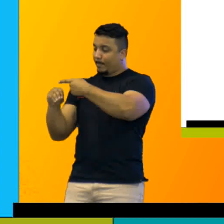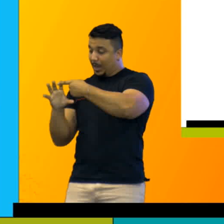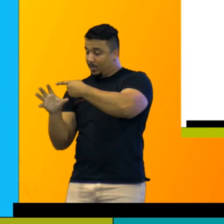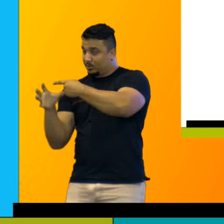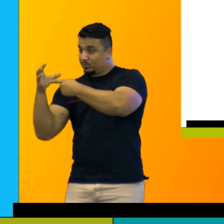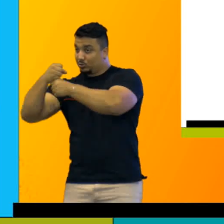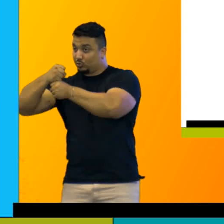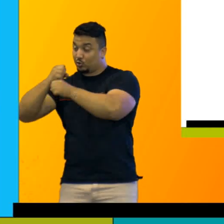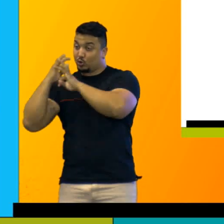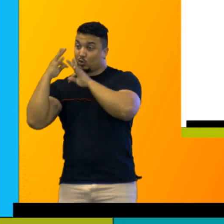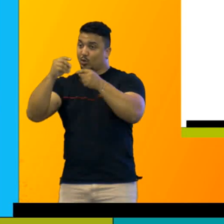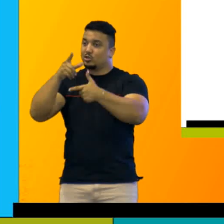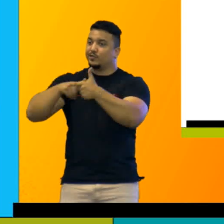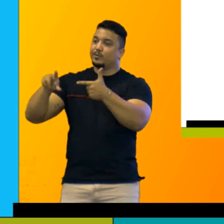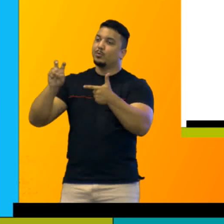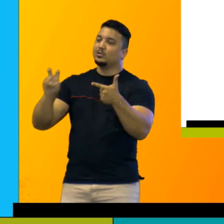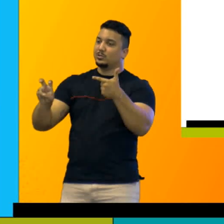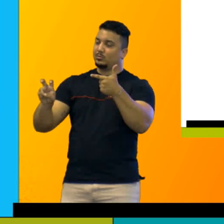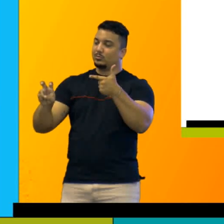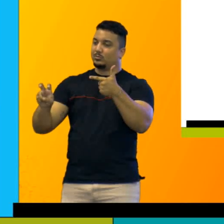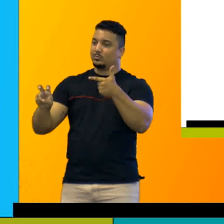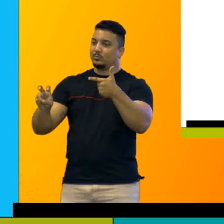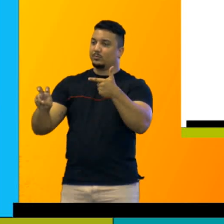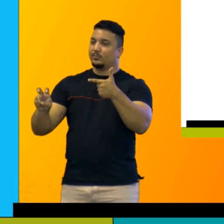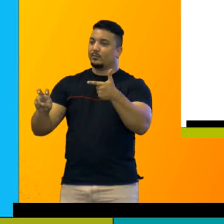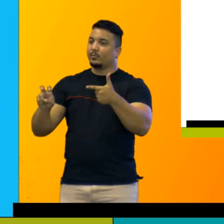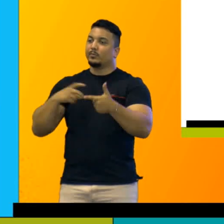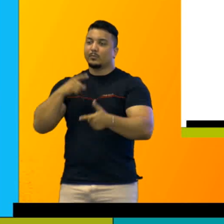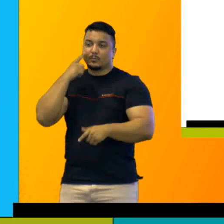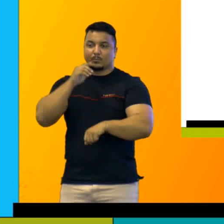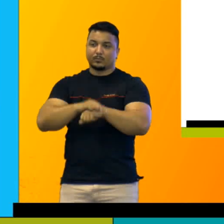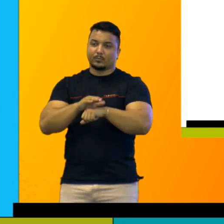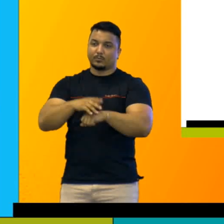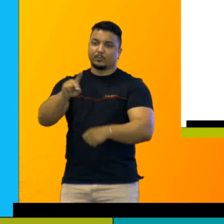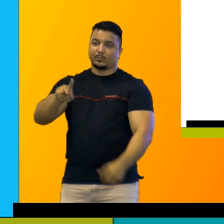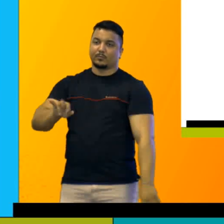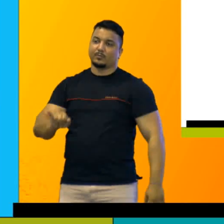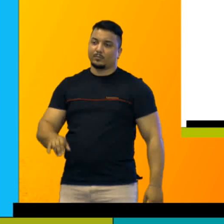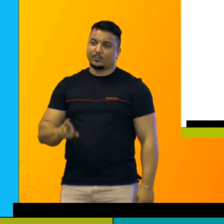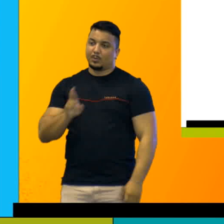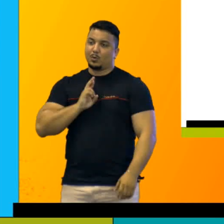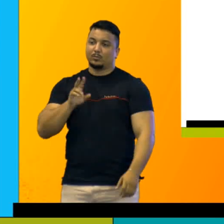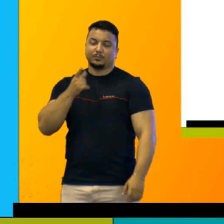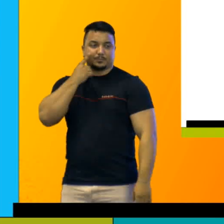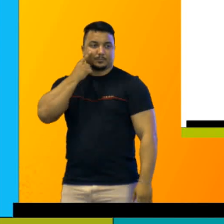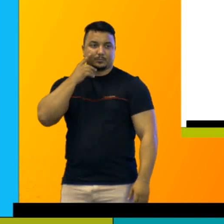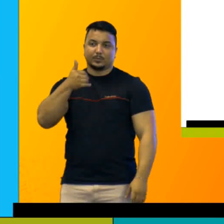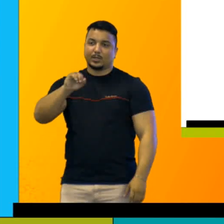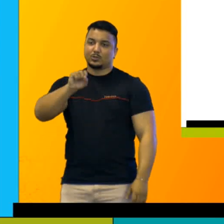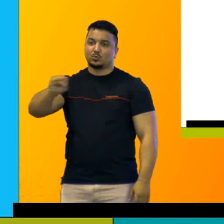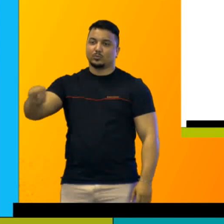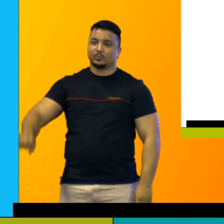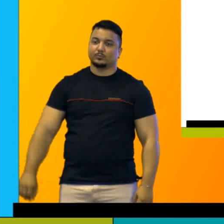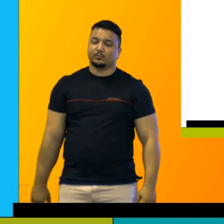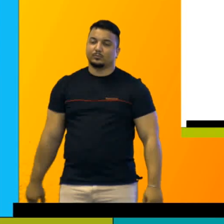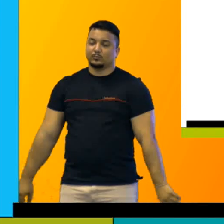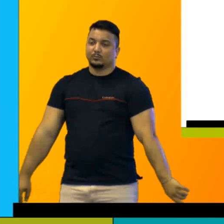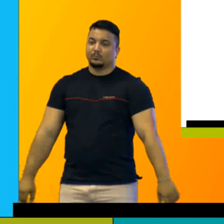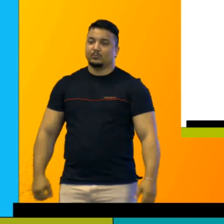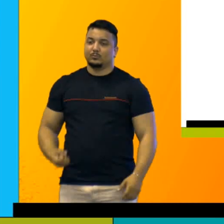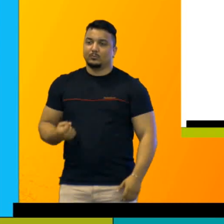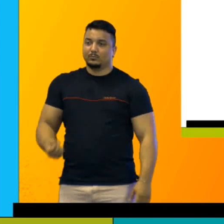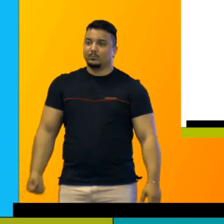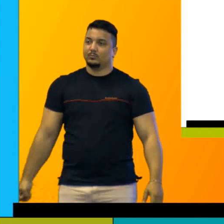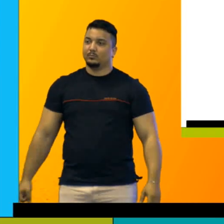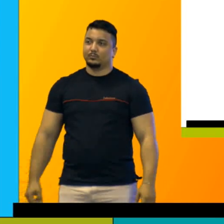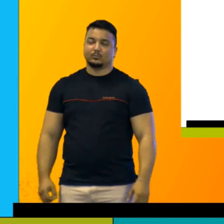todo mundo e divido por 5. Faz aí na calculadora, faz aí. 10 segundos, vai. Vamos